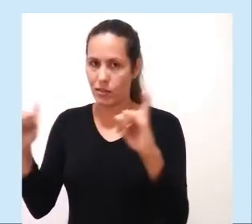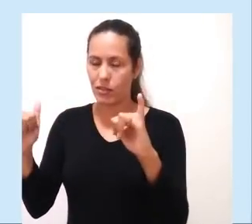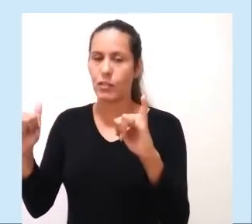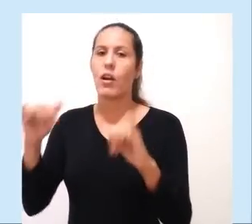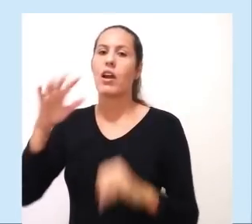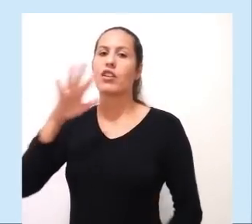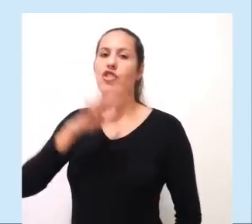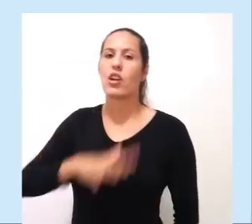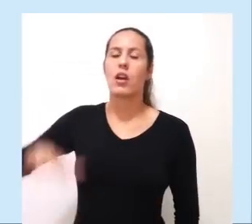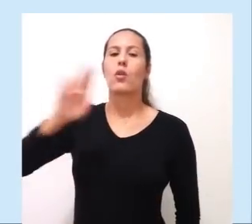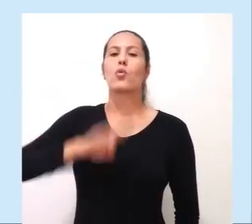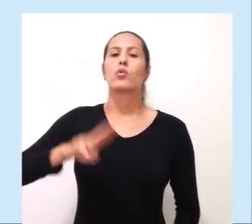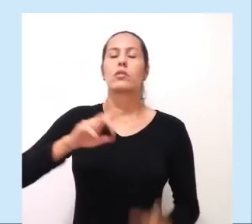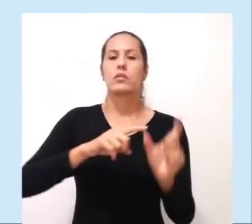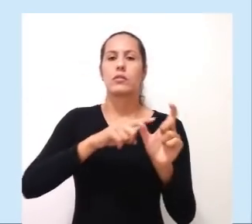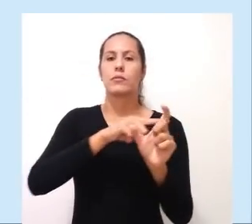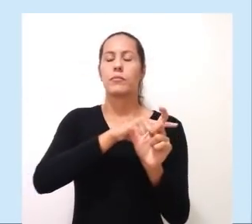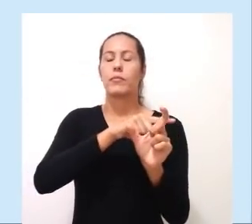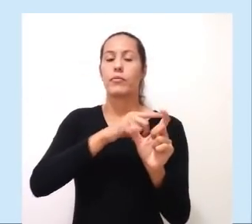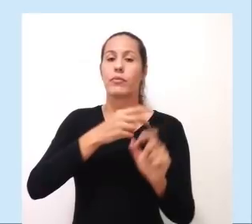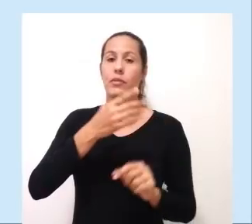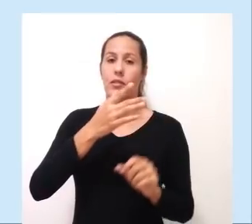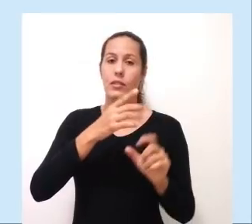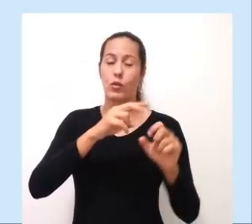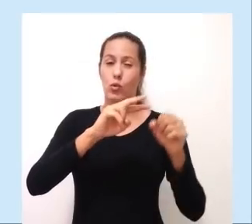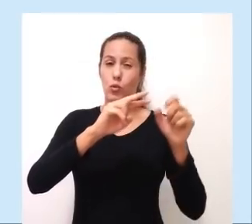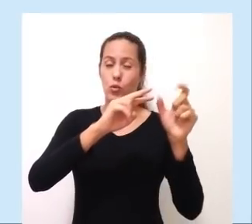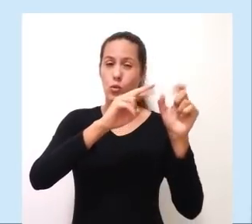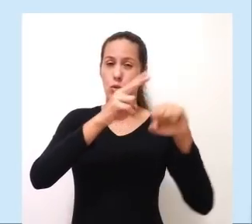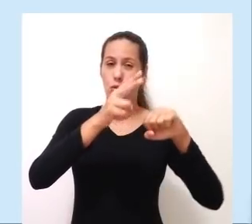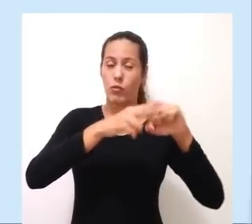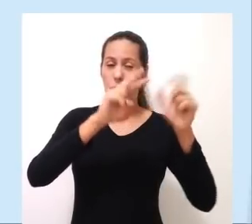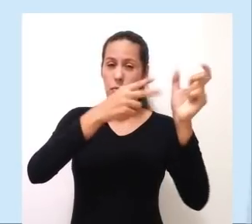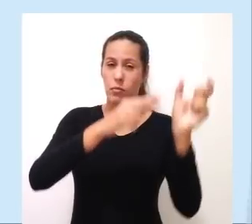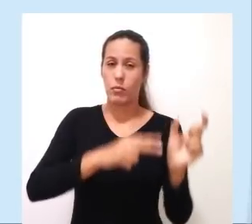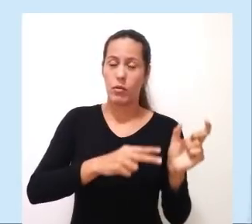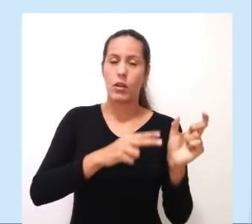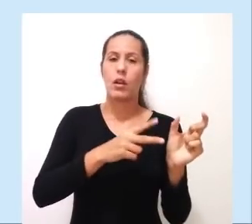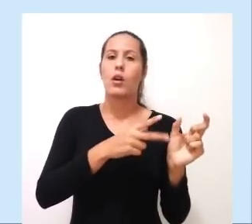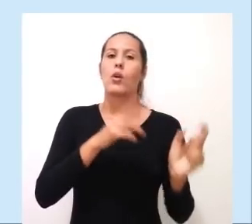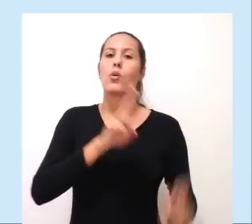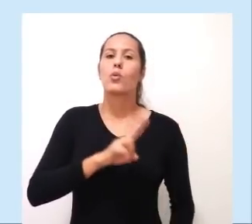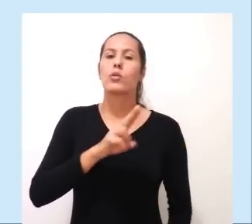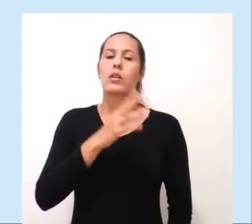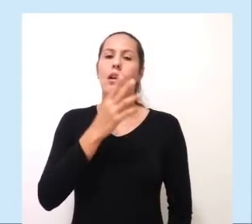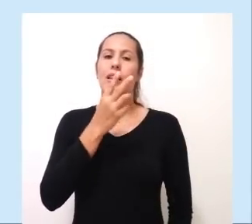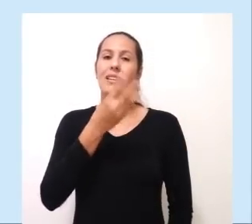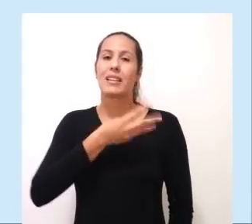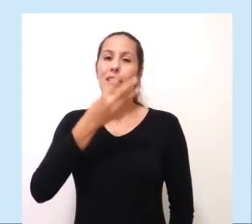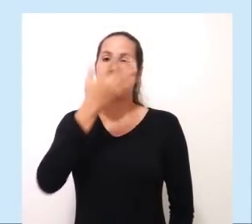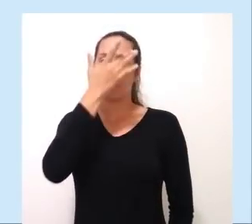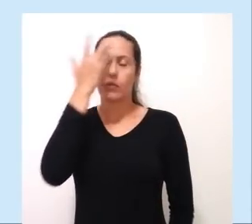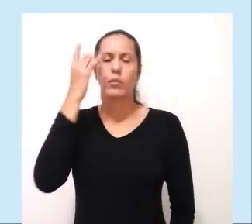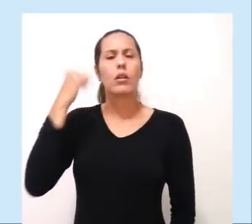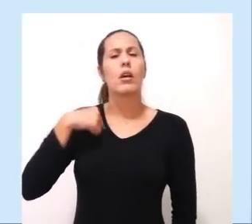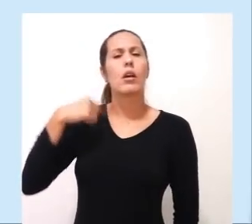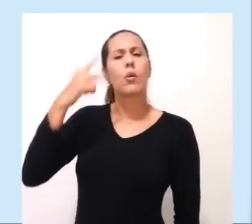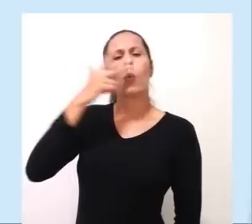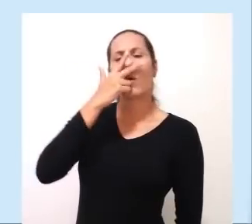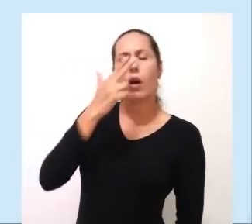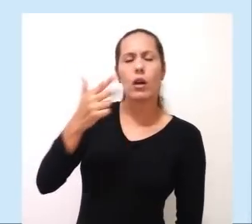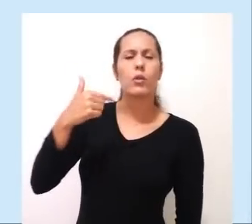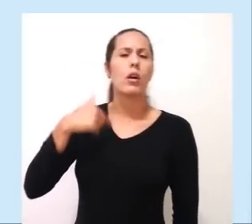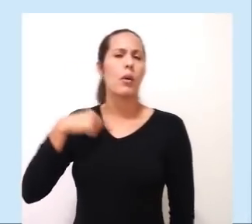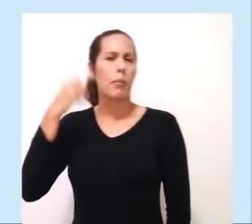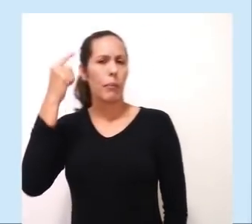em geral usa-se a terceira pessoa do singular, ao invés de colocar eu acho, certo? Eu acho, eu penso. Então o